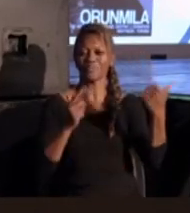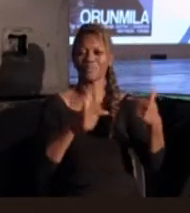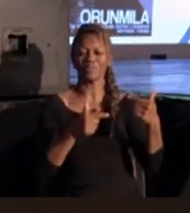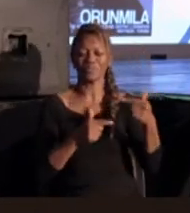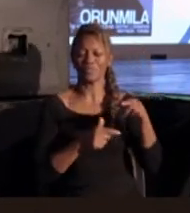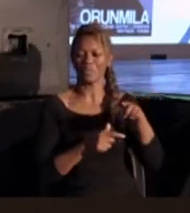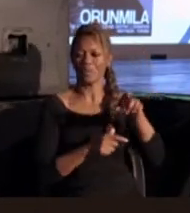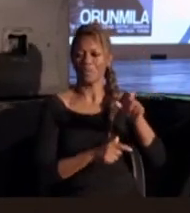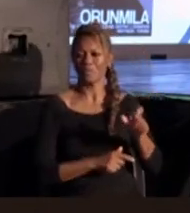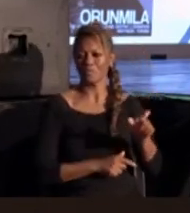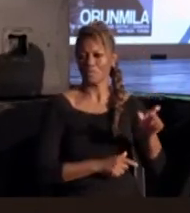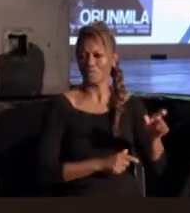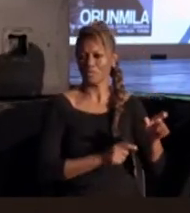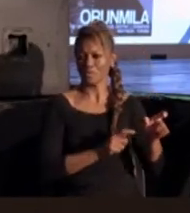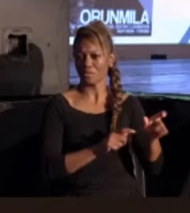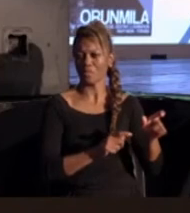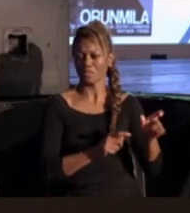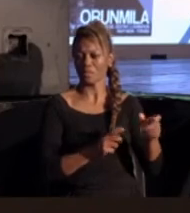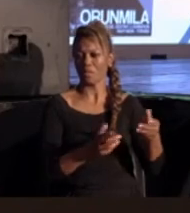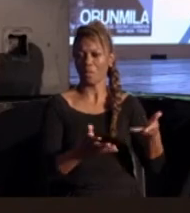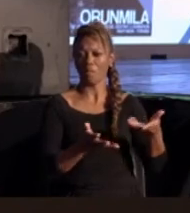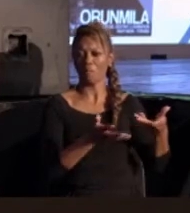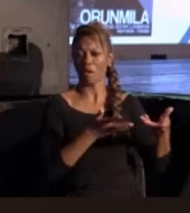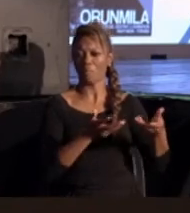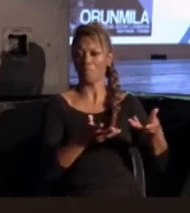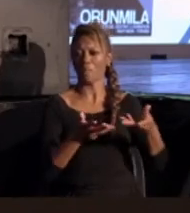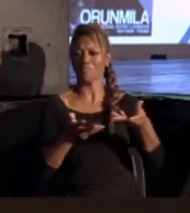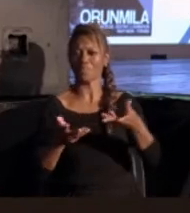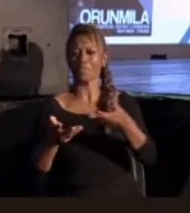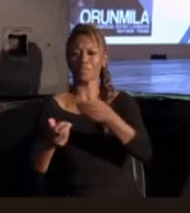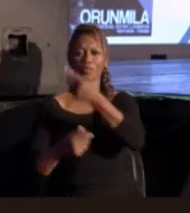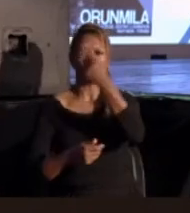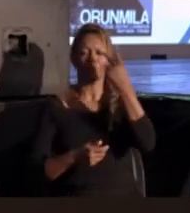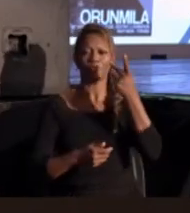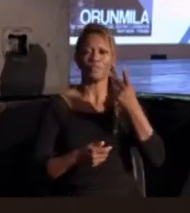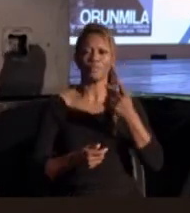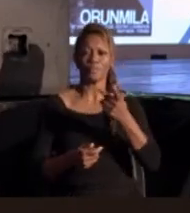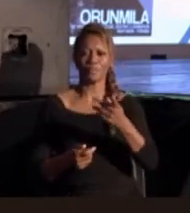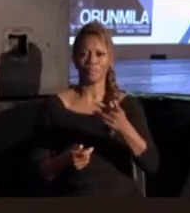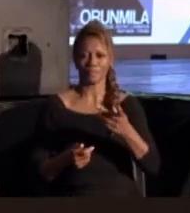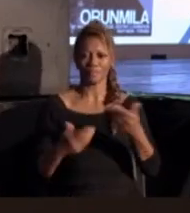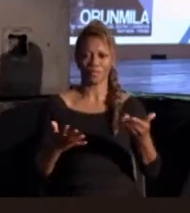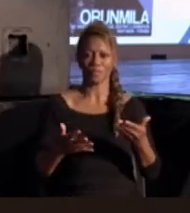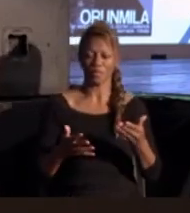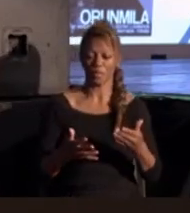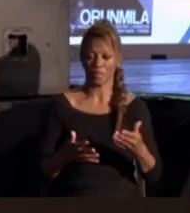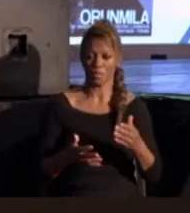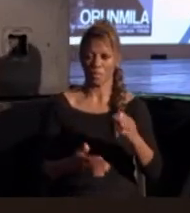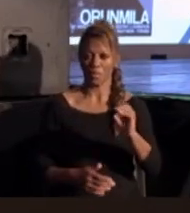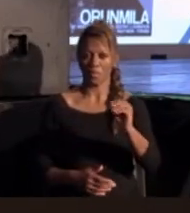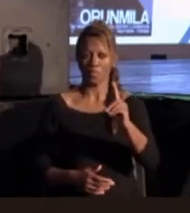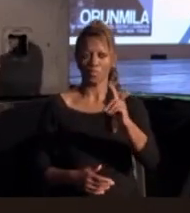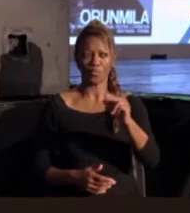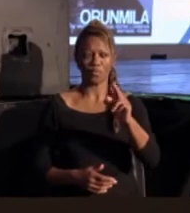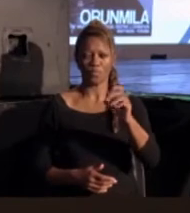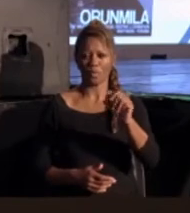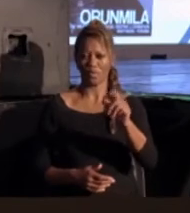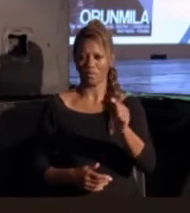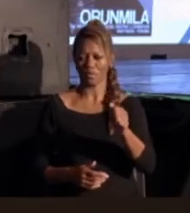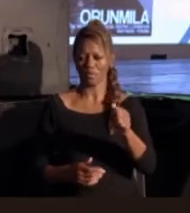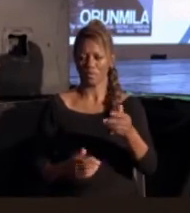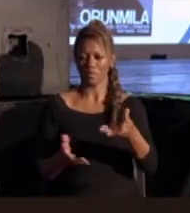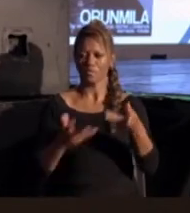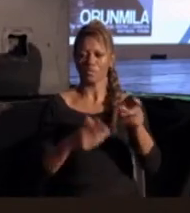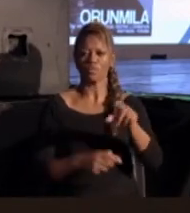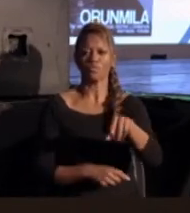nesse desafio, ele convoca muitas pessoas, até que chega a vez de Orumilá. Orumilá é convocado para